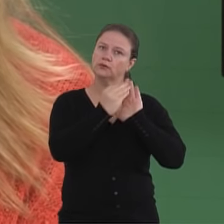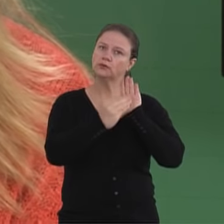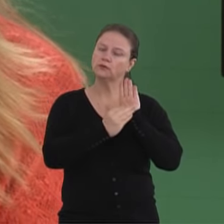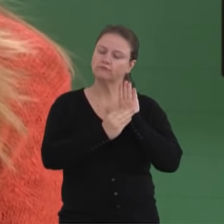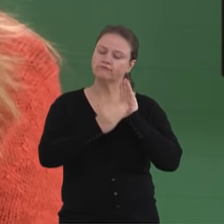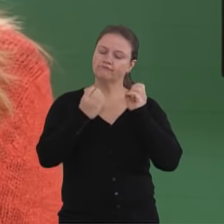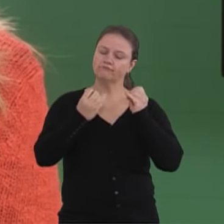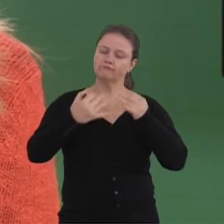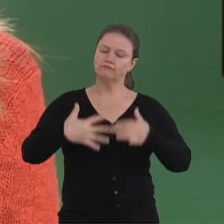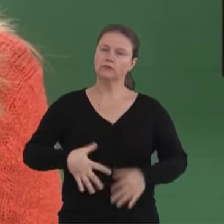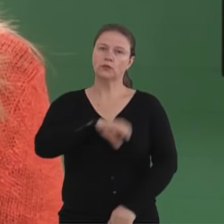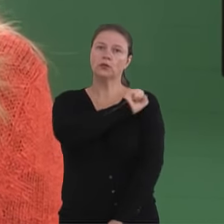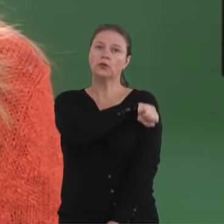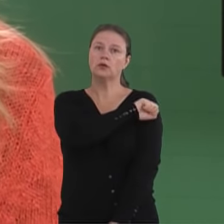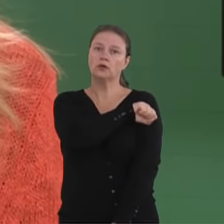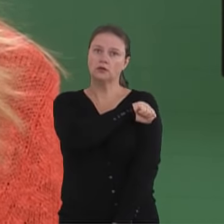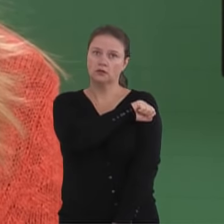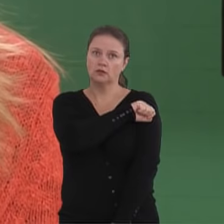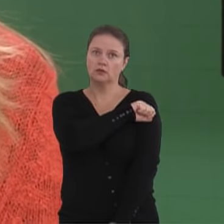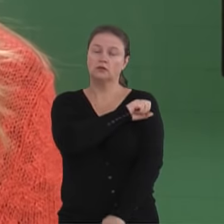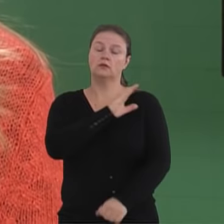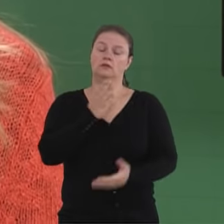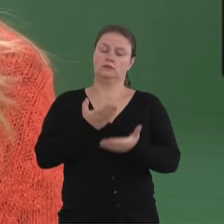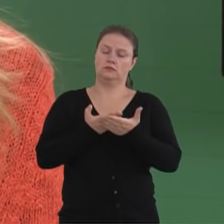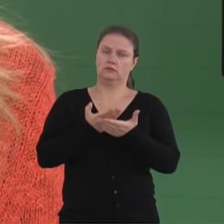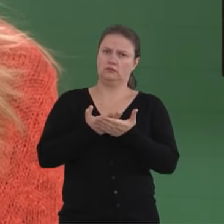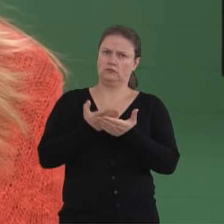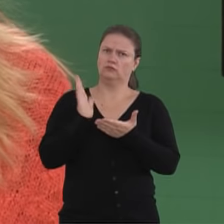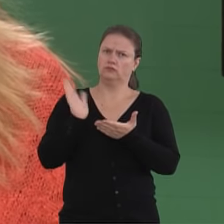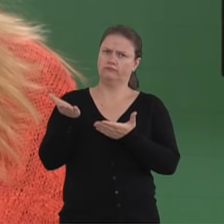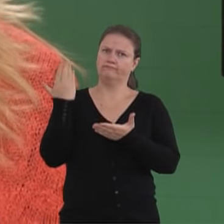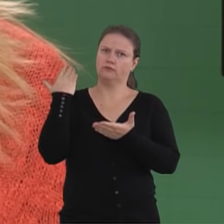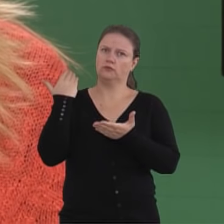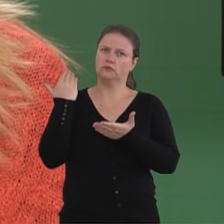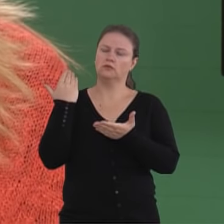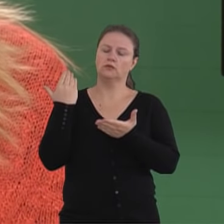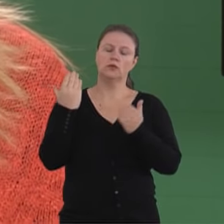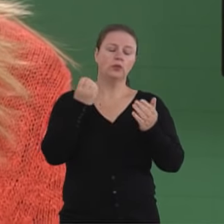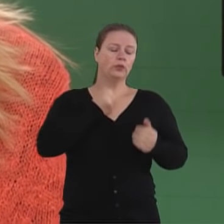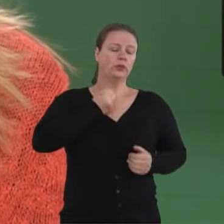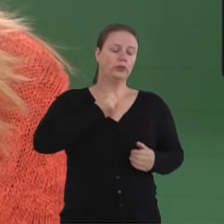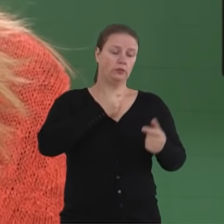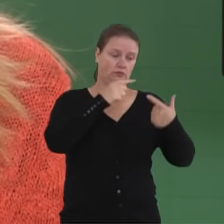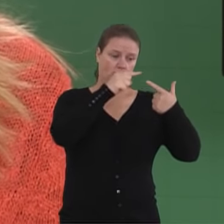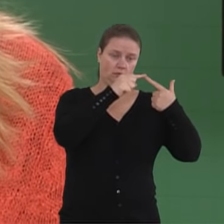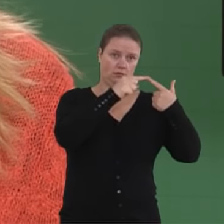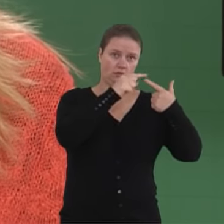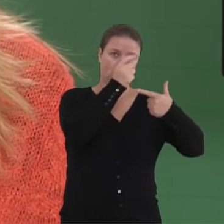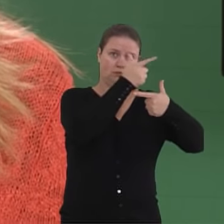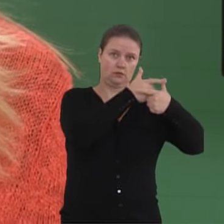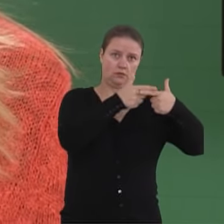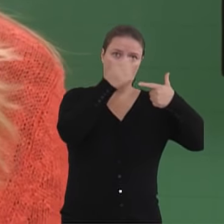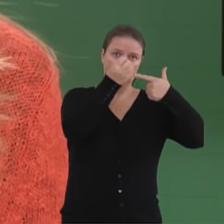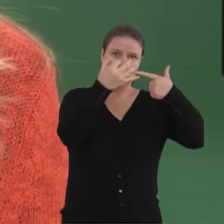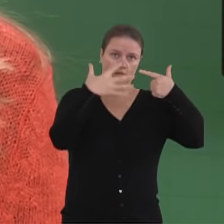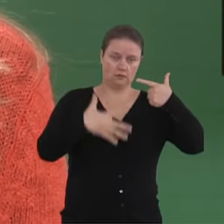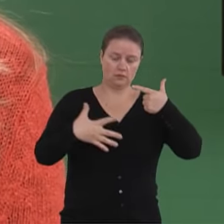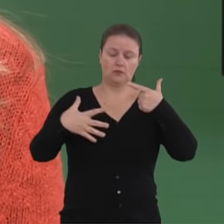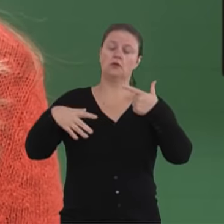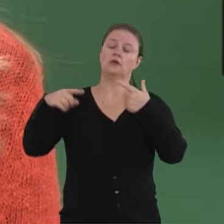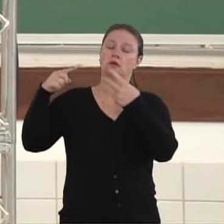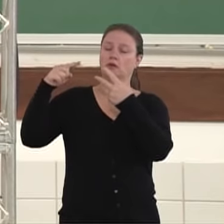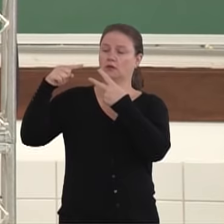8º ano. Nós vimos em aulas passadas o conjunto dos números reais e agora, dentro do conjunto dos números reais, nós